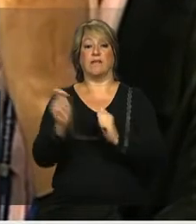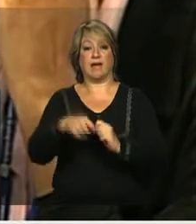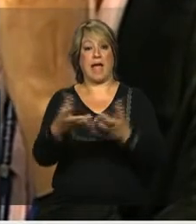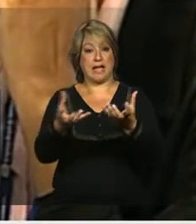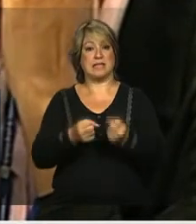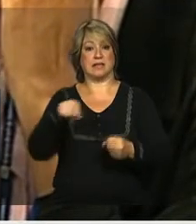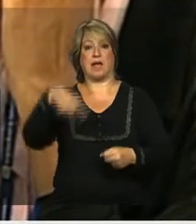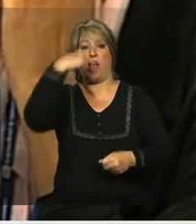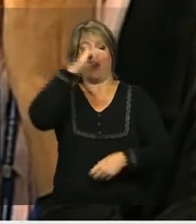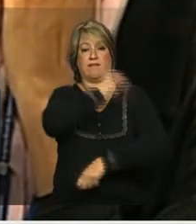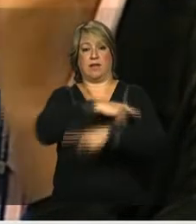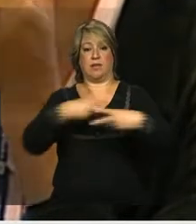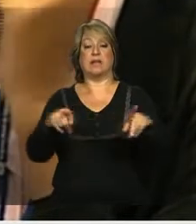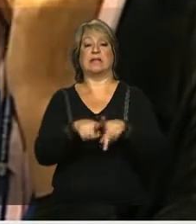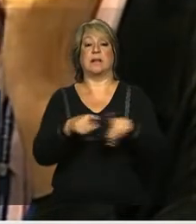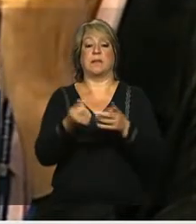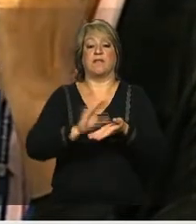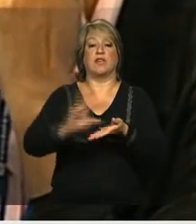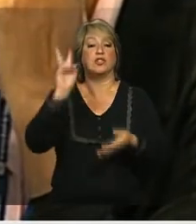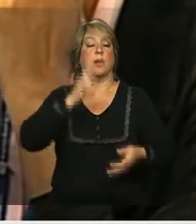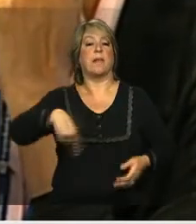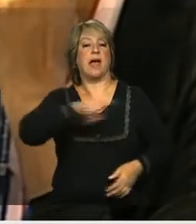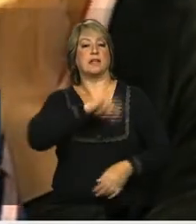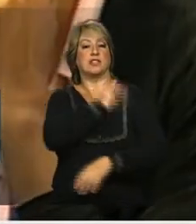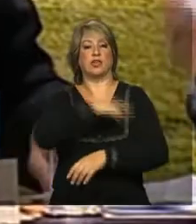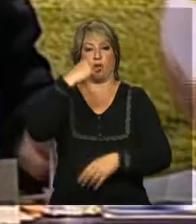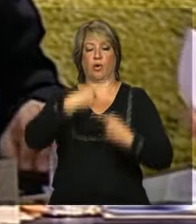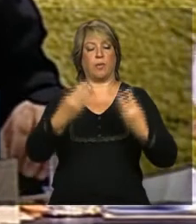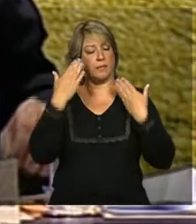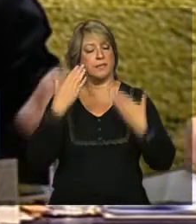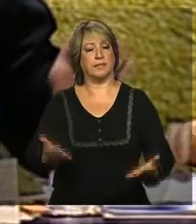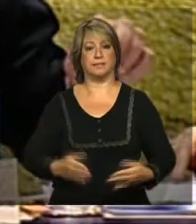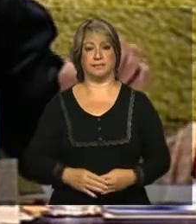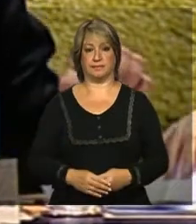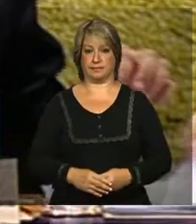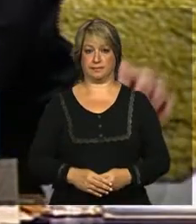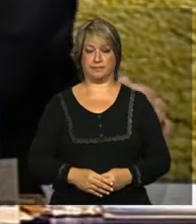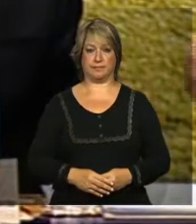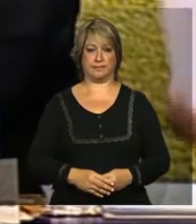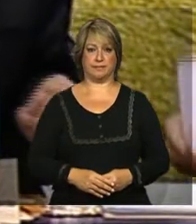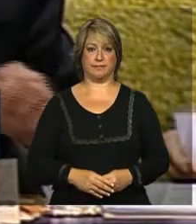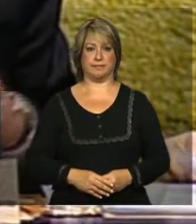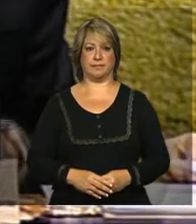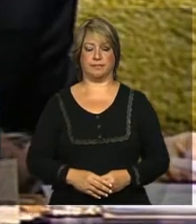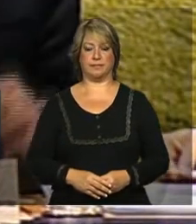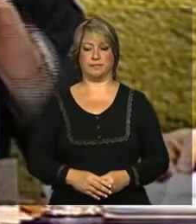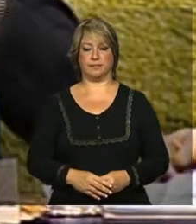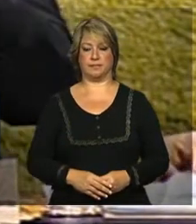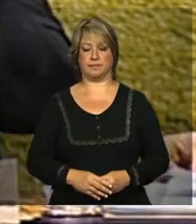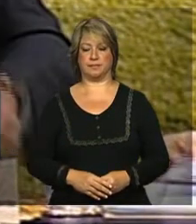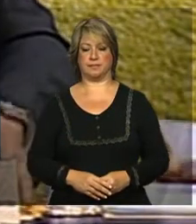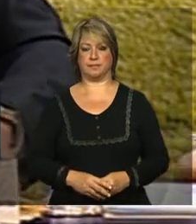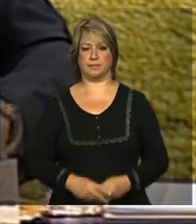e é a questão duas investimentos em relação essas doses obrigada a eu quero